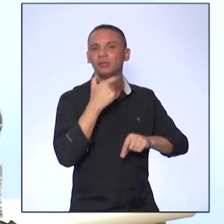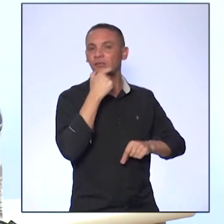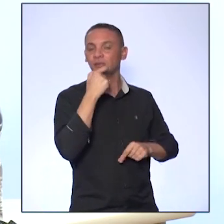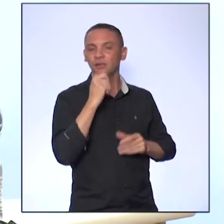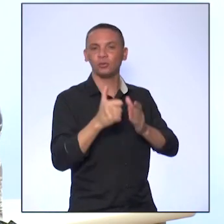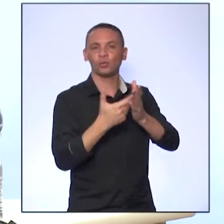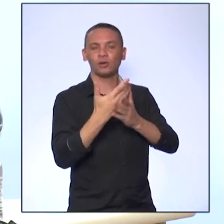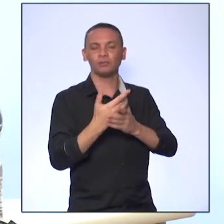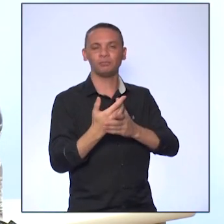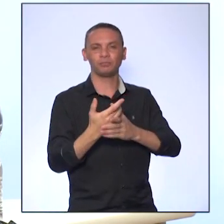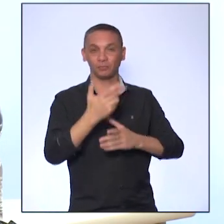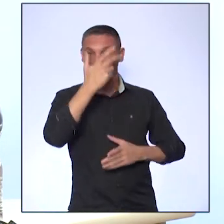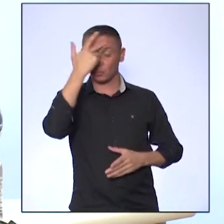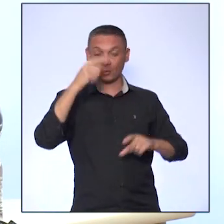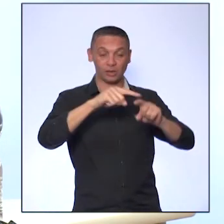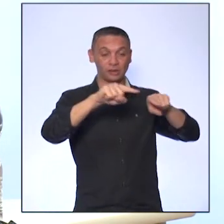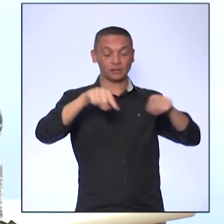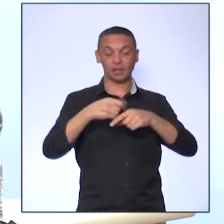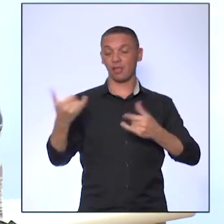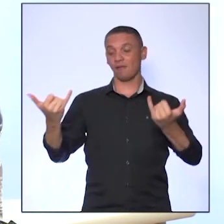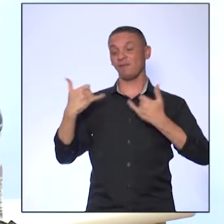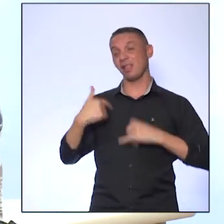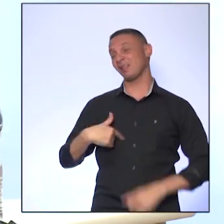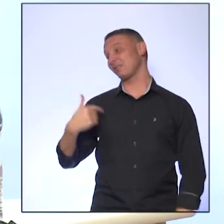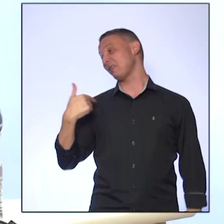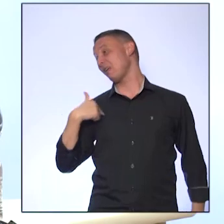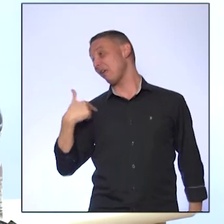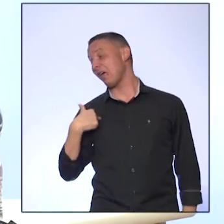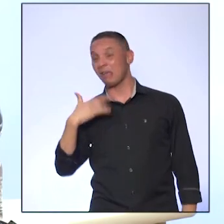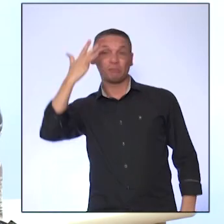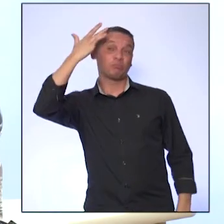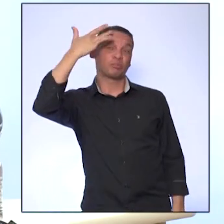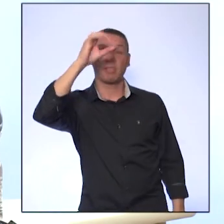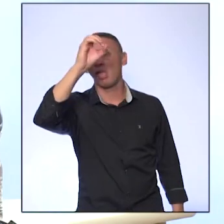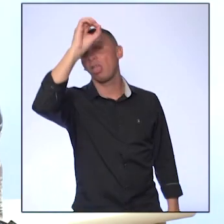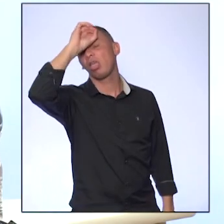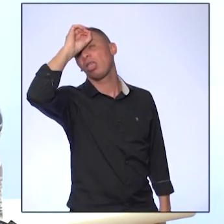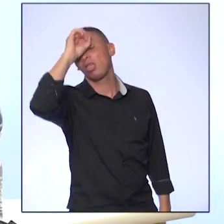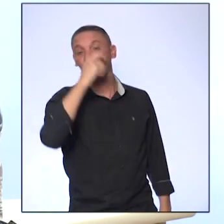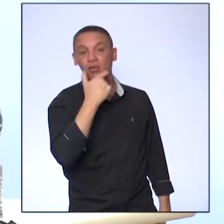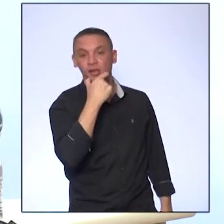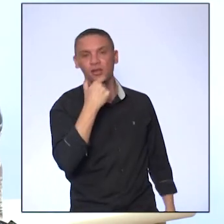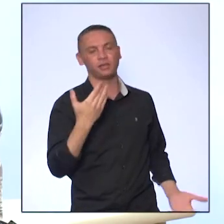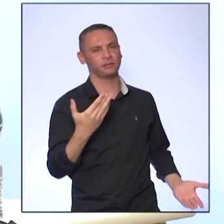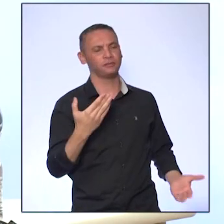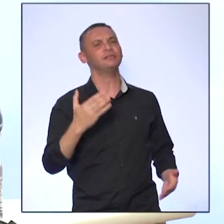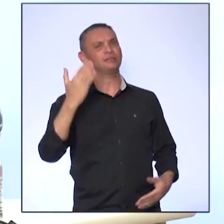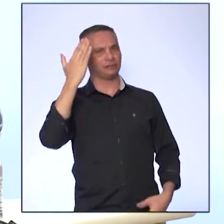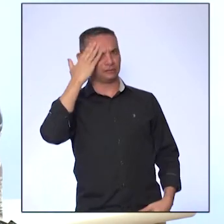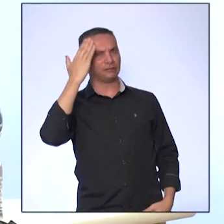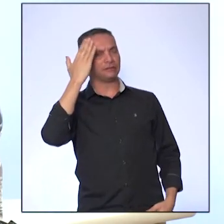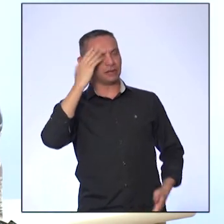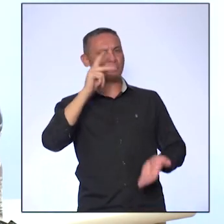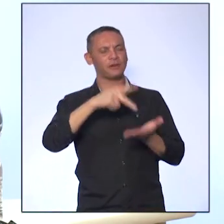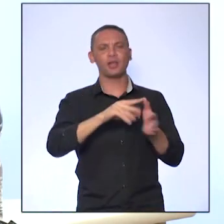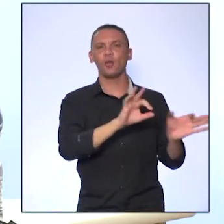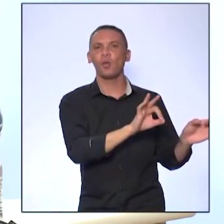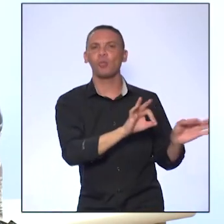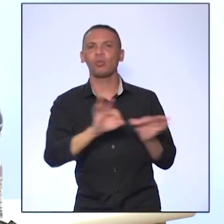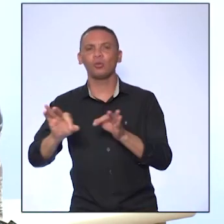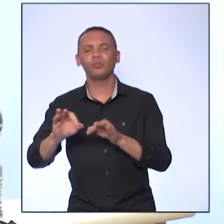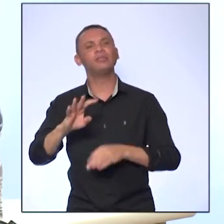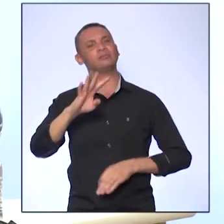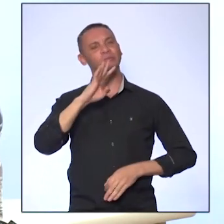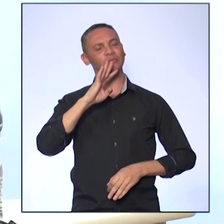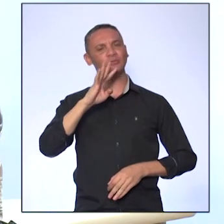mais escuto na sala de aula é o aluno dizer que não sabe nada de inglês. Isso não é verdade. O inglês está no nosso cotidiano. Ele